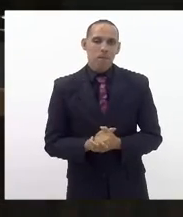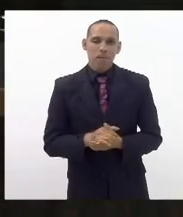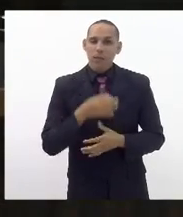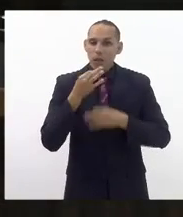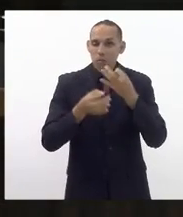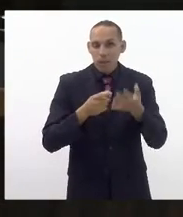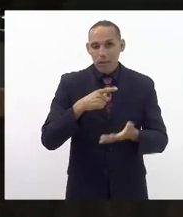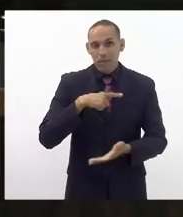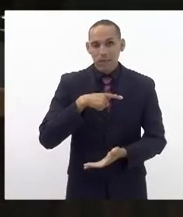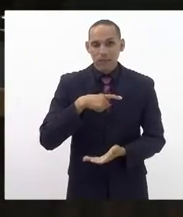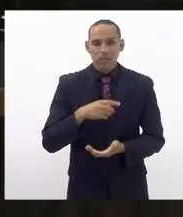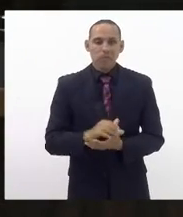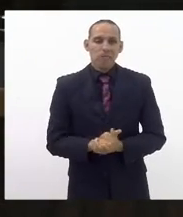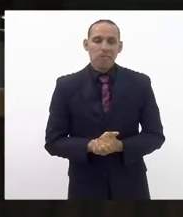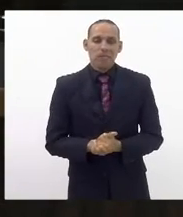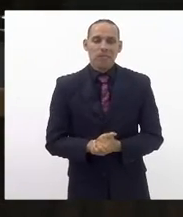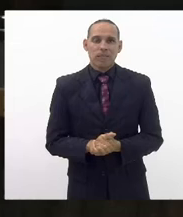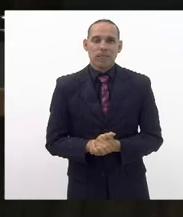pareceres emitidos,